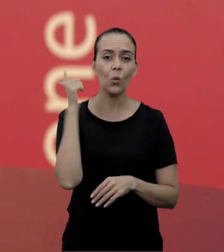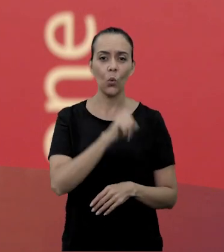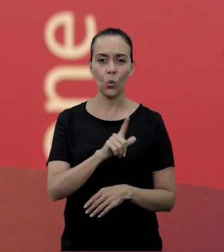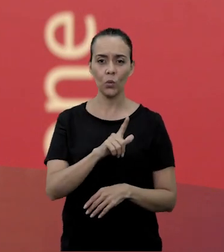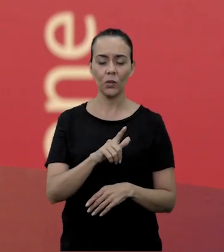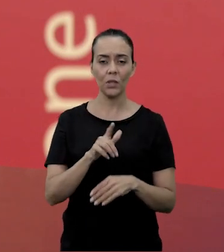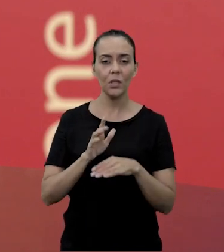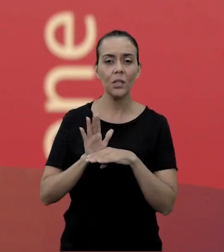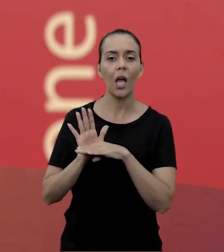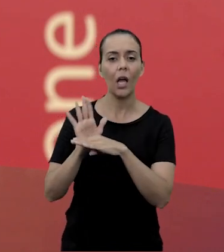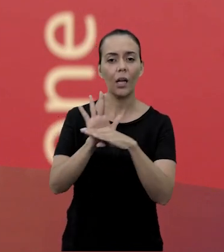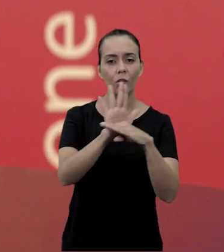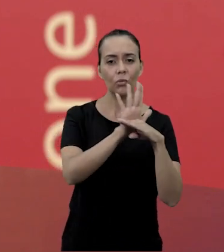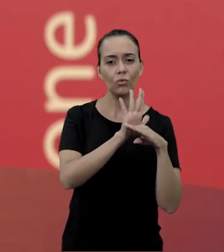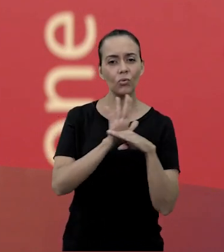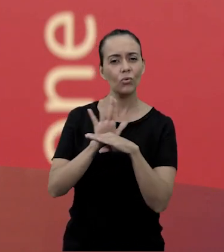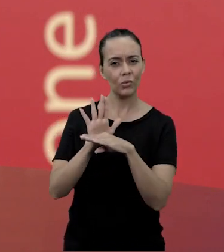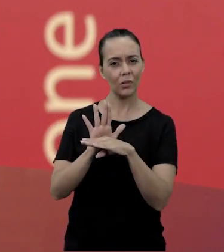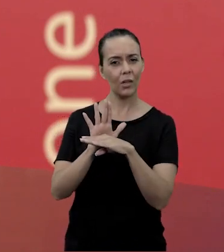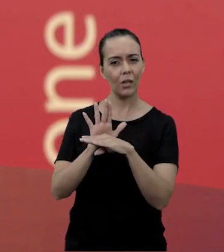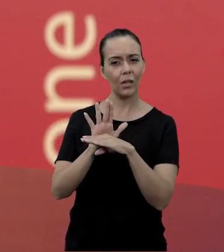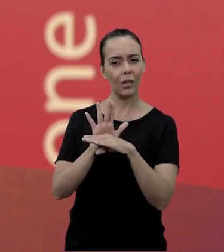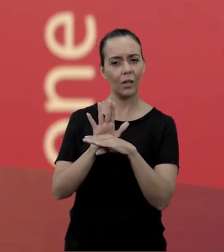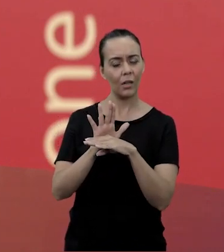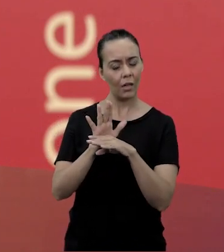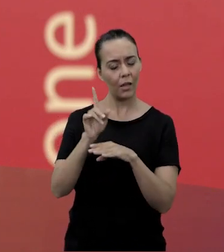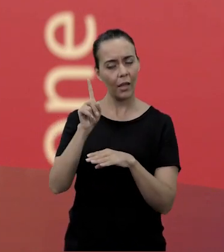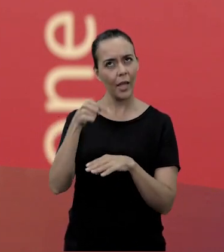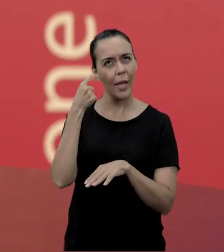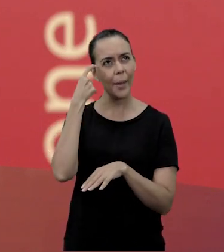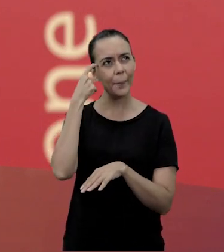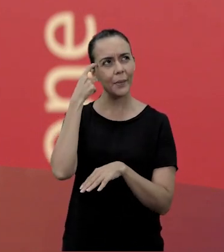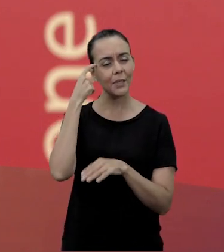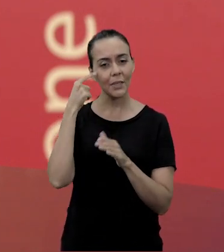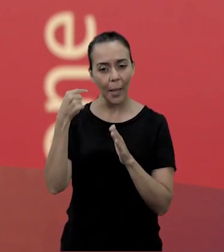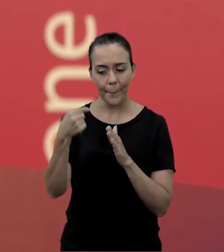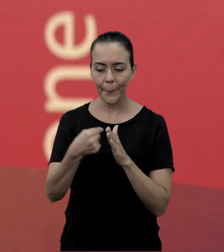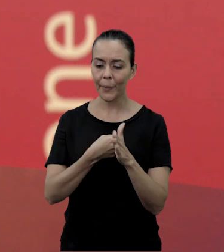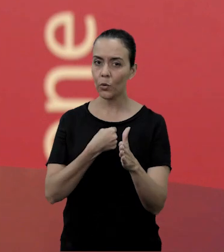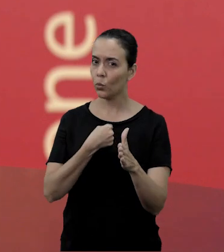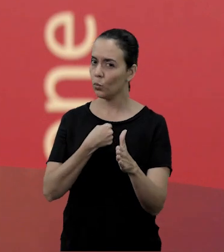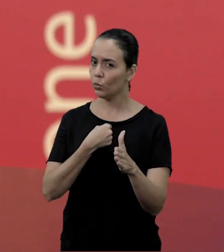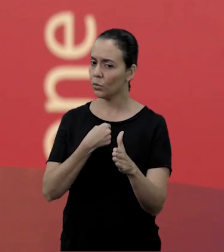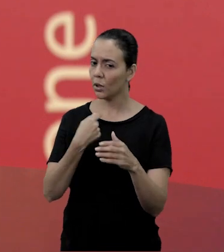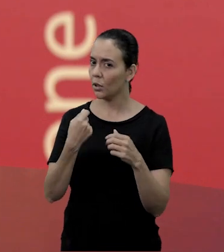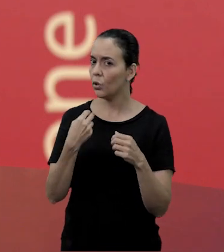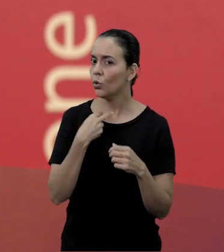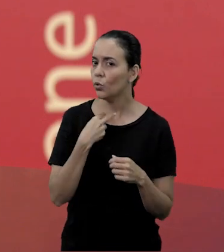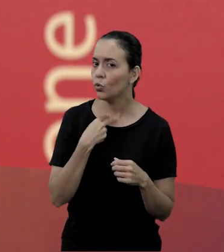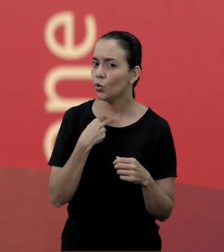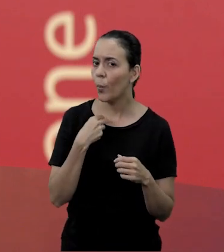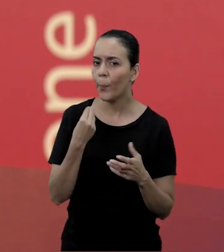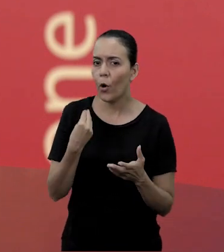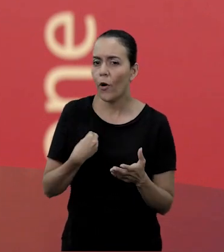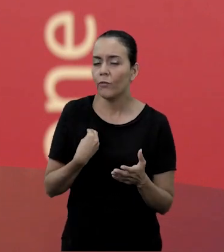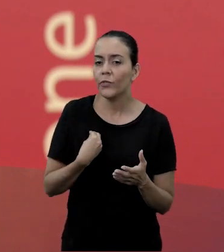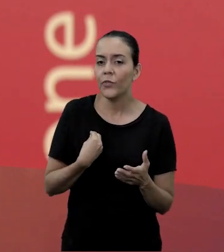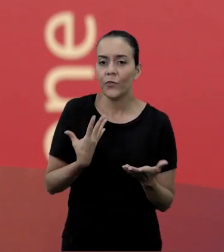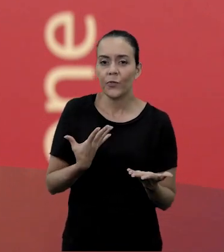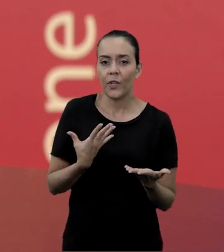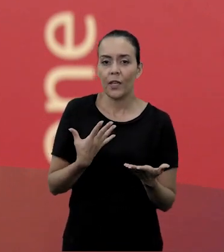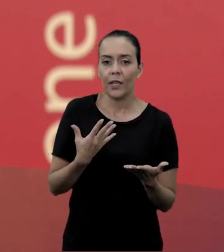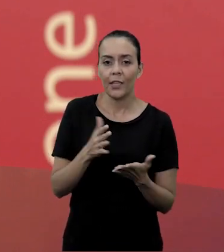colocar ao serviço da ideologia dominante. Isso é a questão que se coloca, porque nós não podemos viver sem ideologia, e